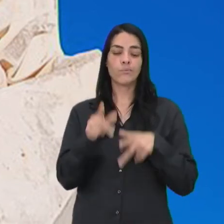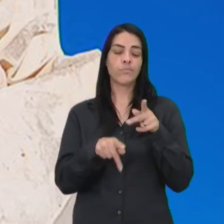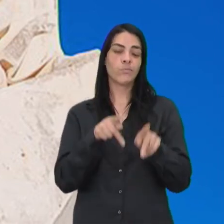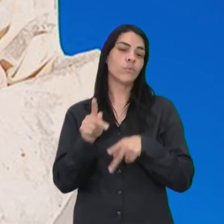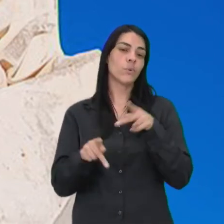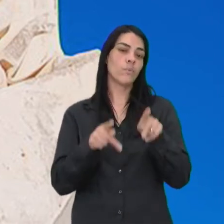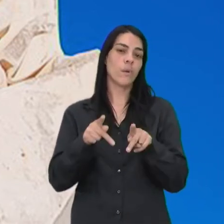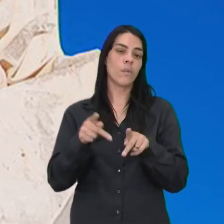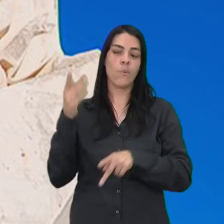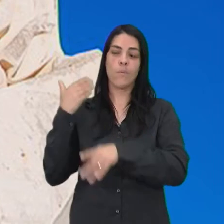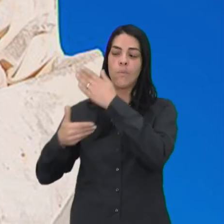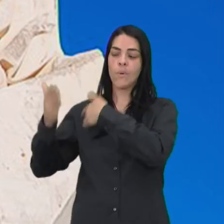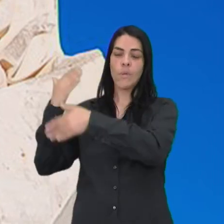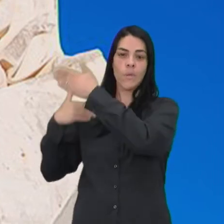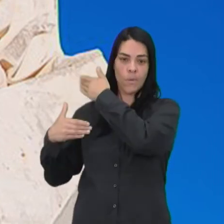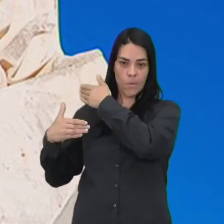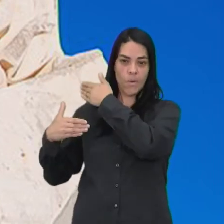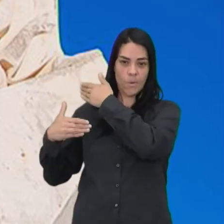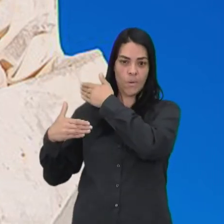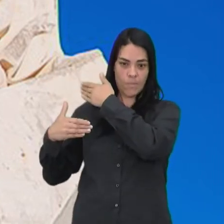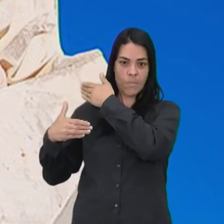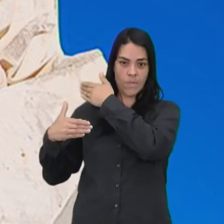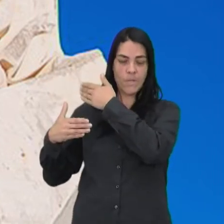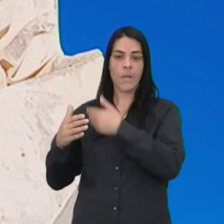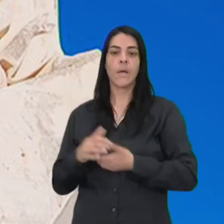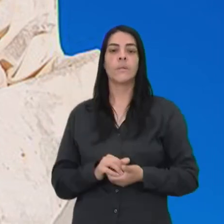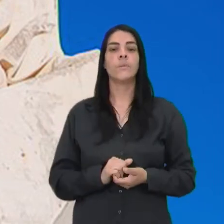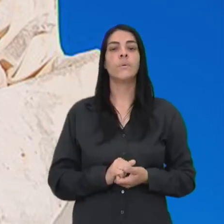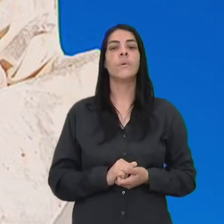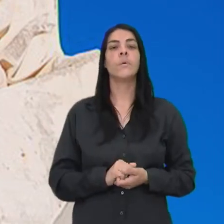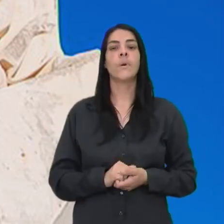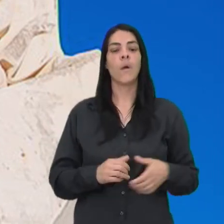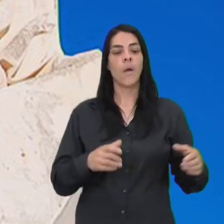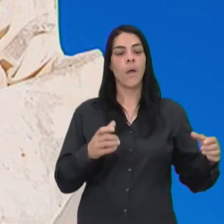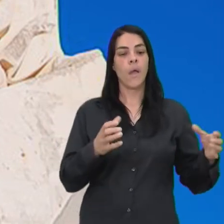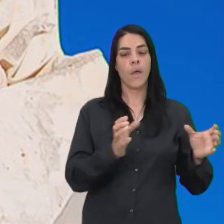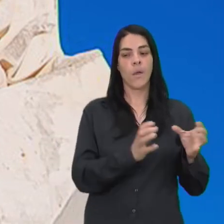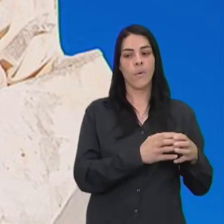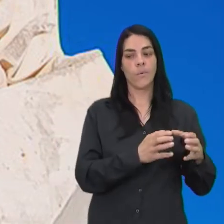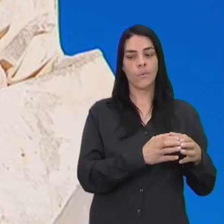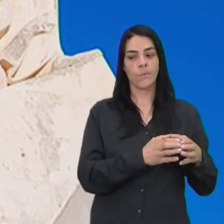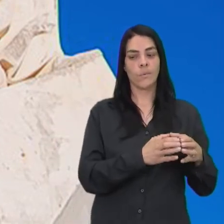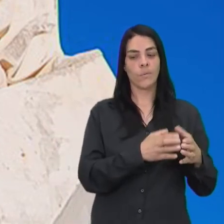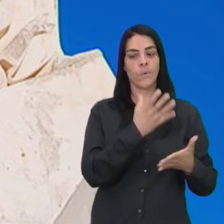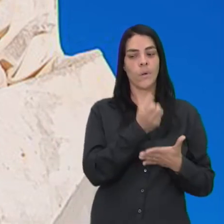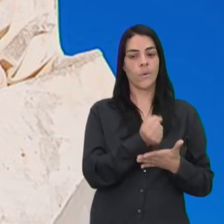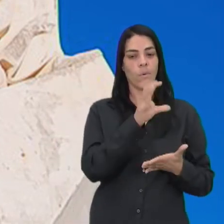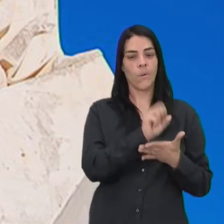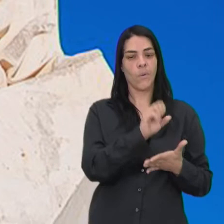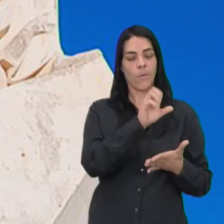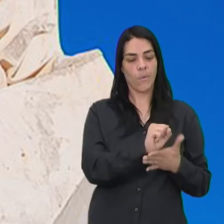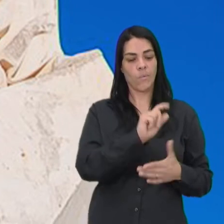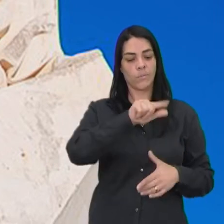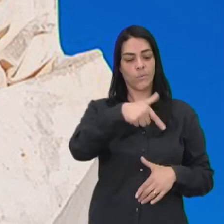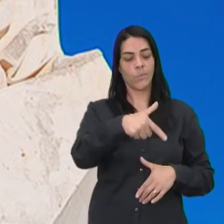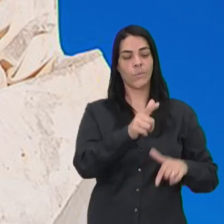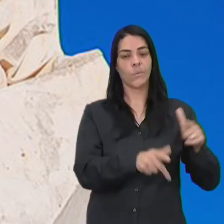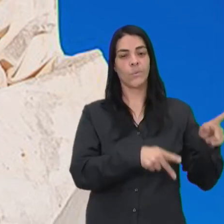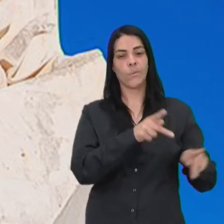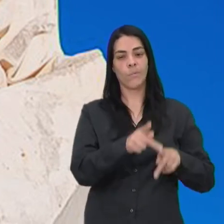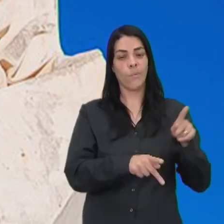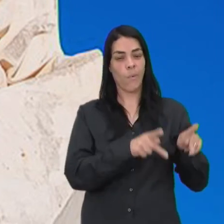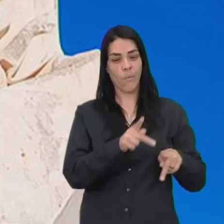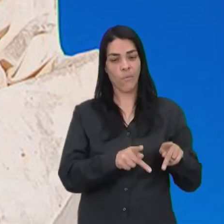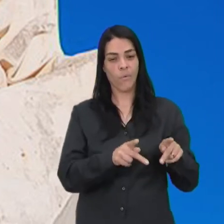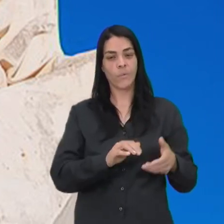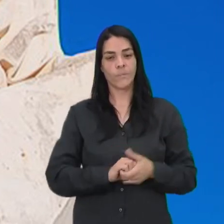que no passado foi colônia de um outro povo, né? na grande maioria das vezes, e normalmente aí um